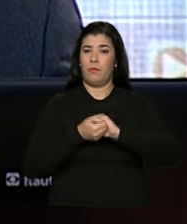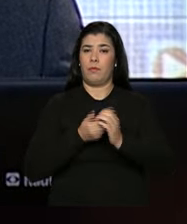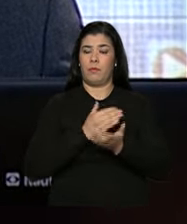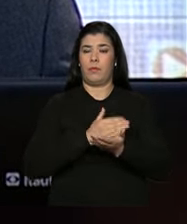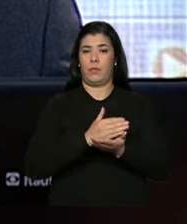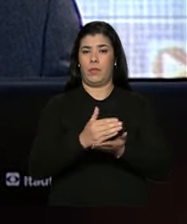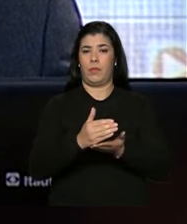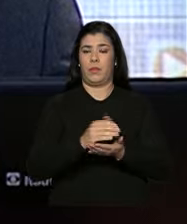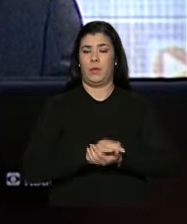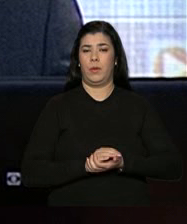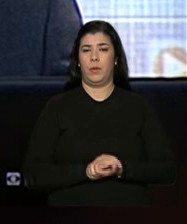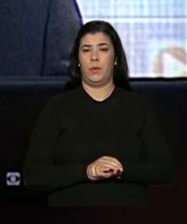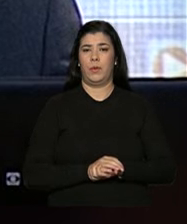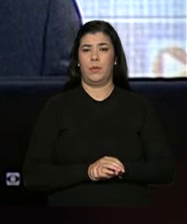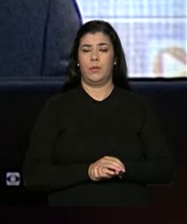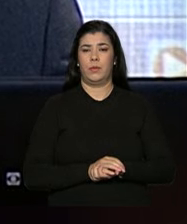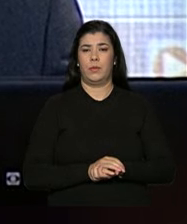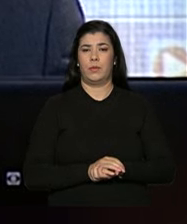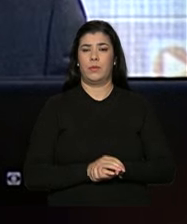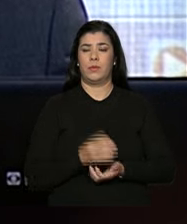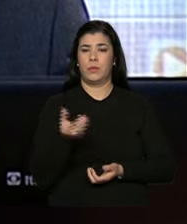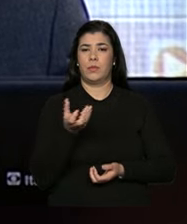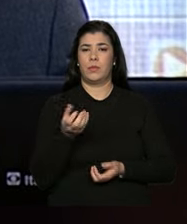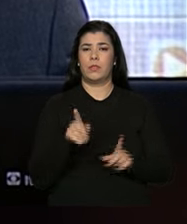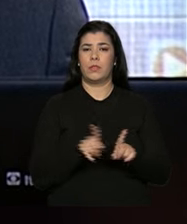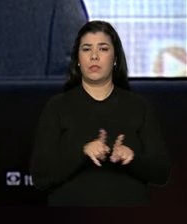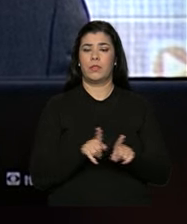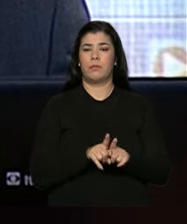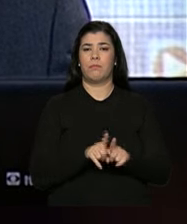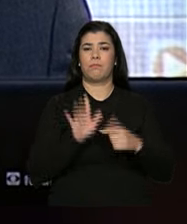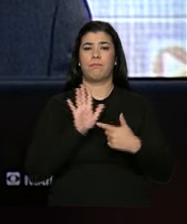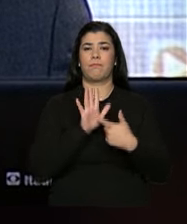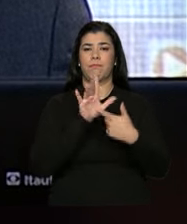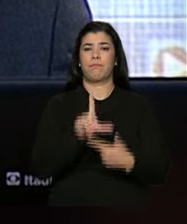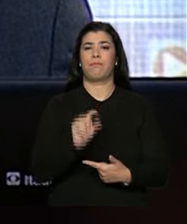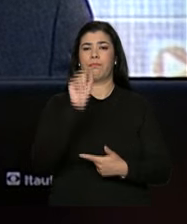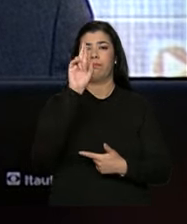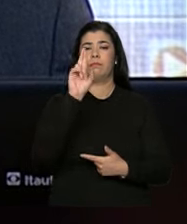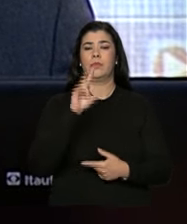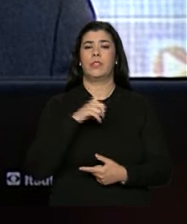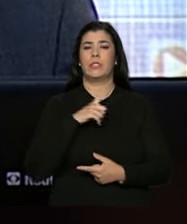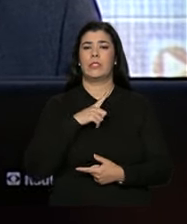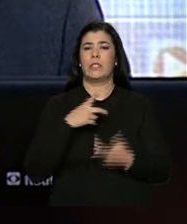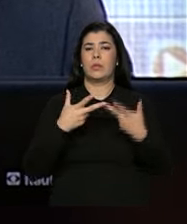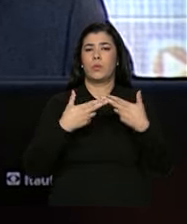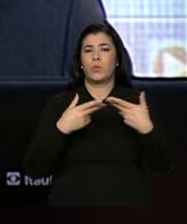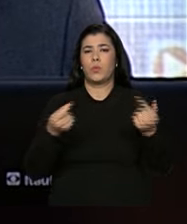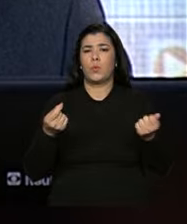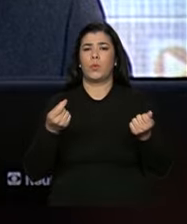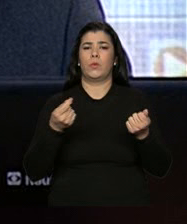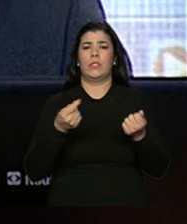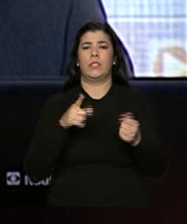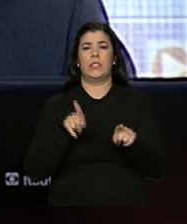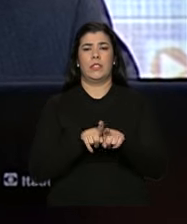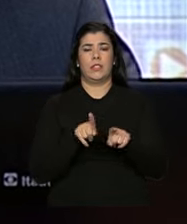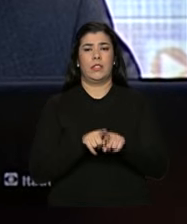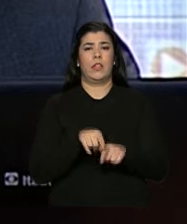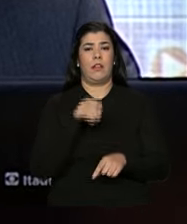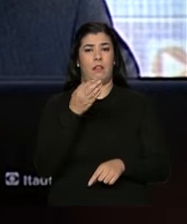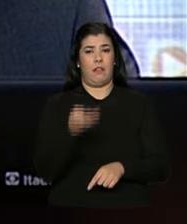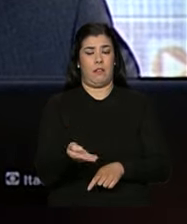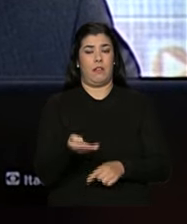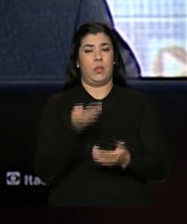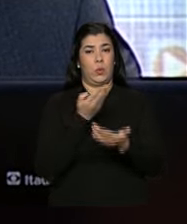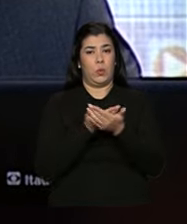inicial, ah, eu queria ressaltar algumas questões que, apesar da grande contribuição que o mapa